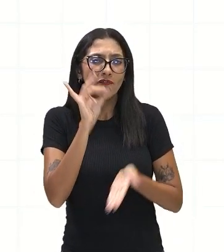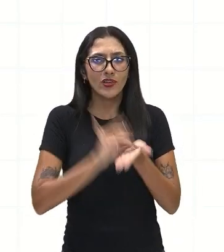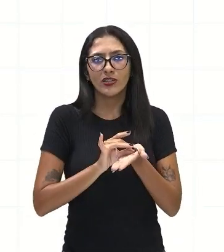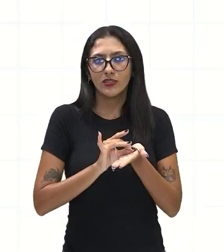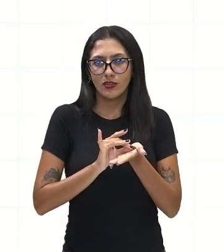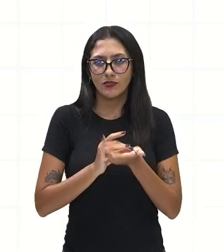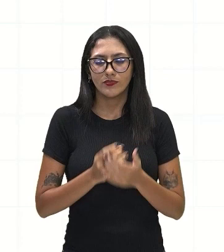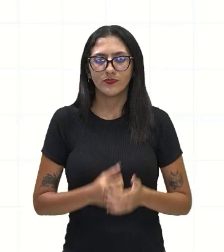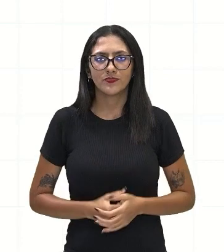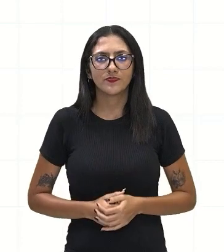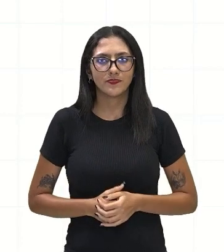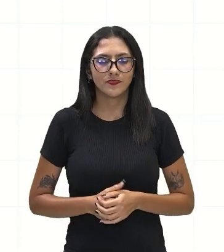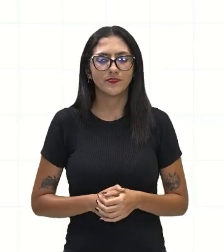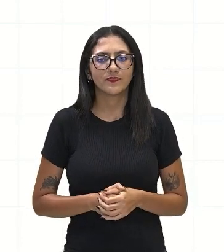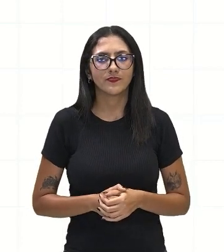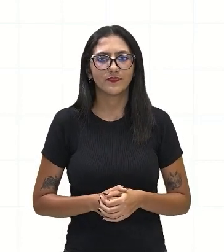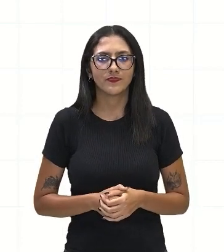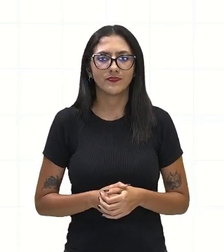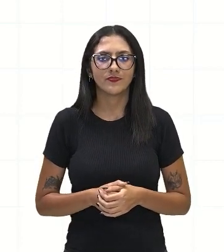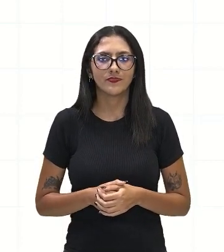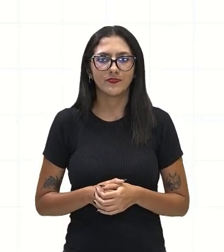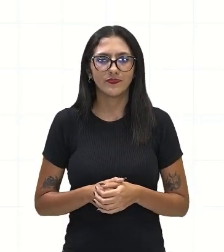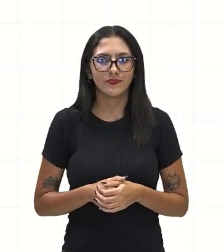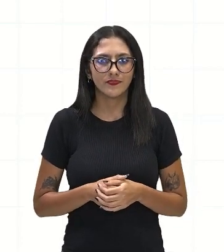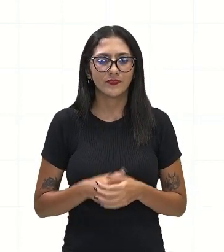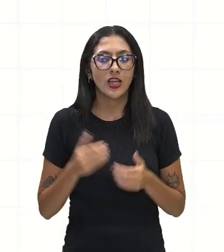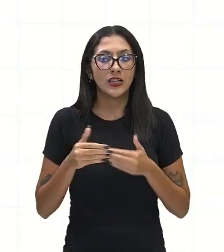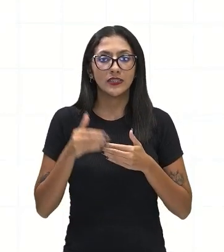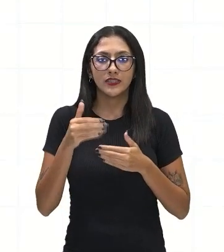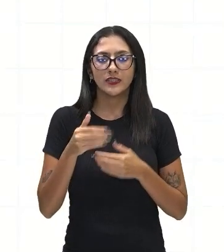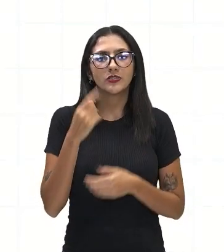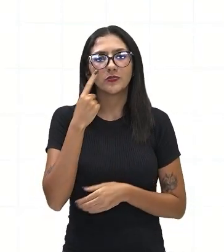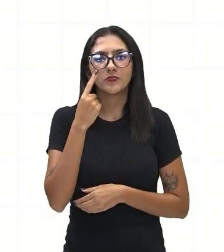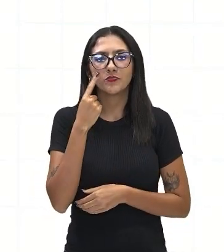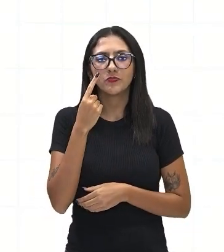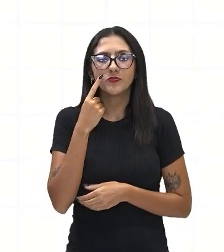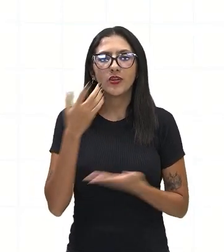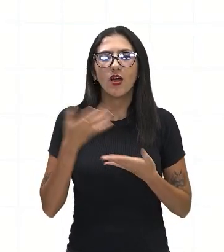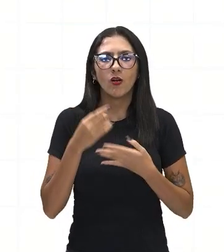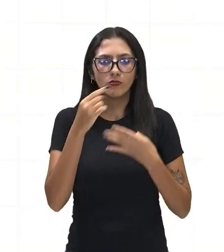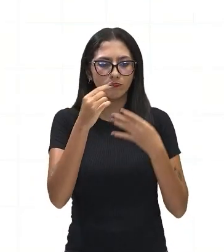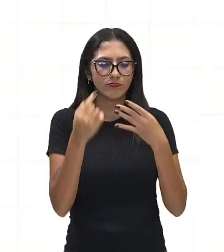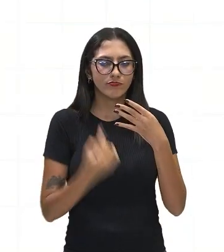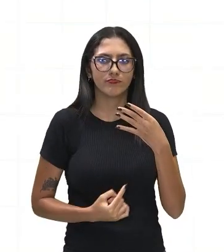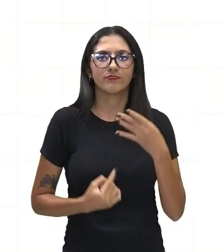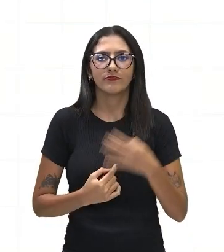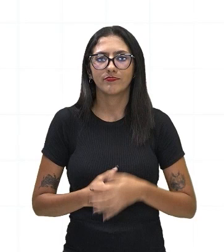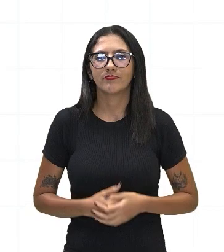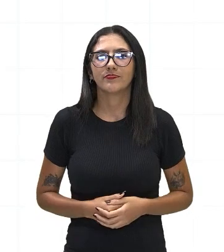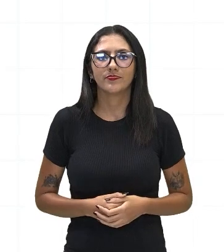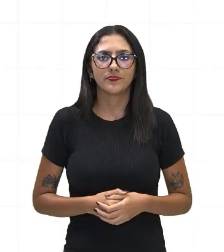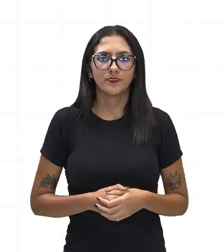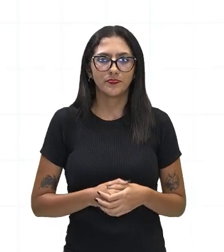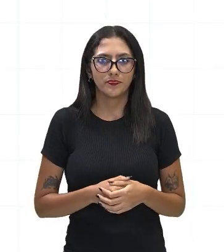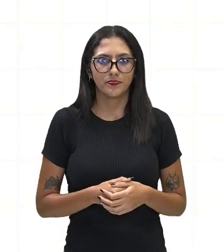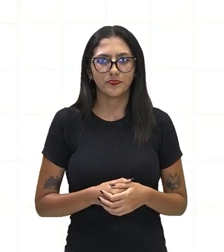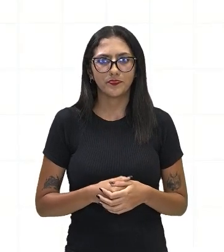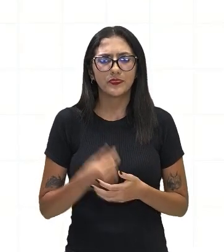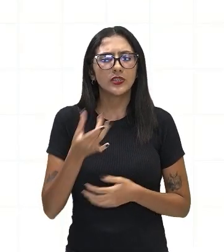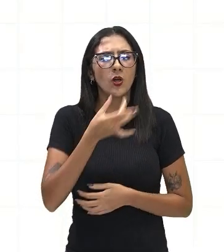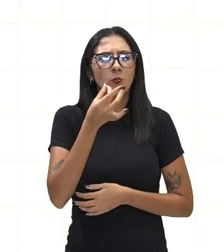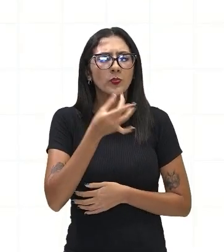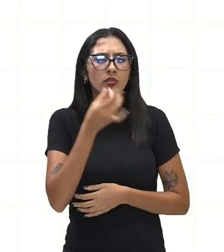subjetivo. Seguindo, então, vamos dar uma olhada aqui. A opinião das pessoas